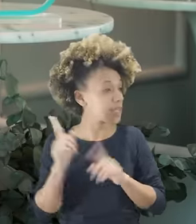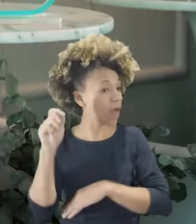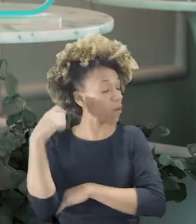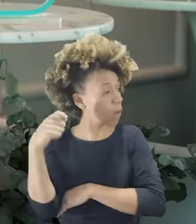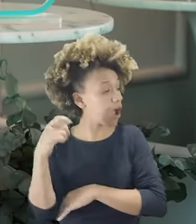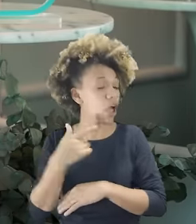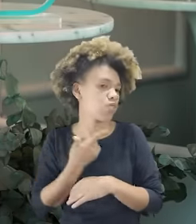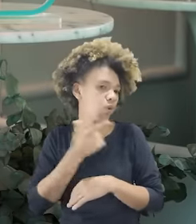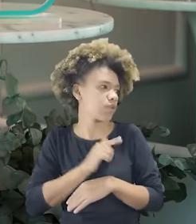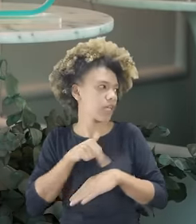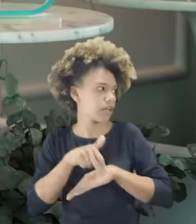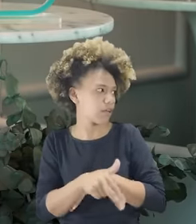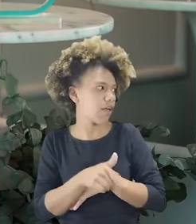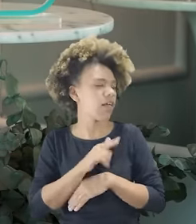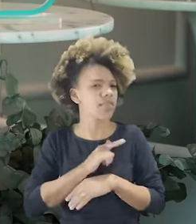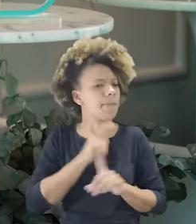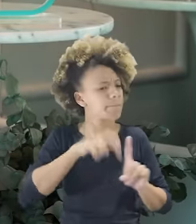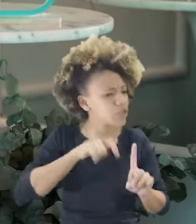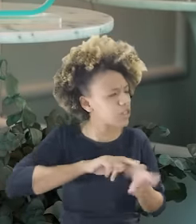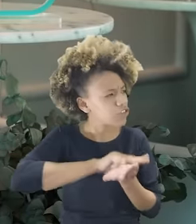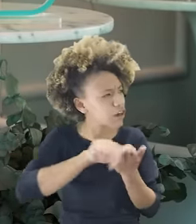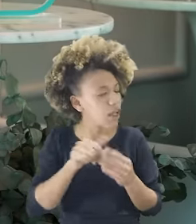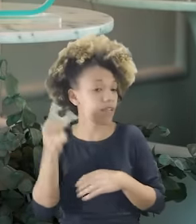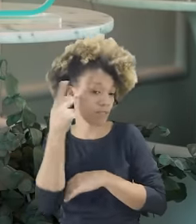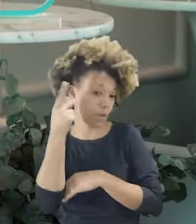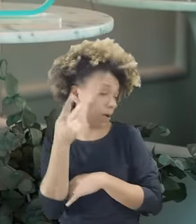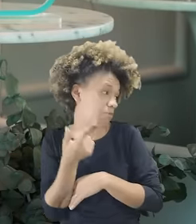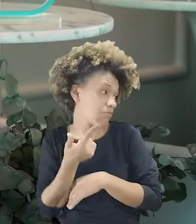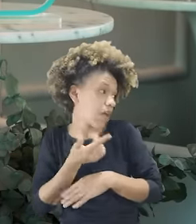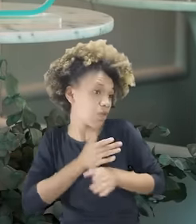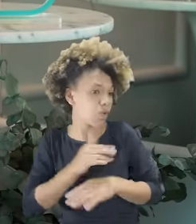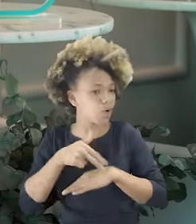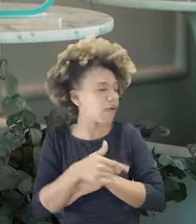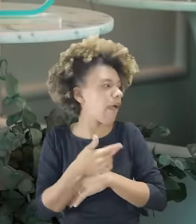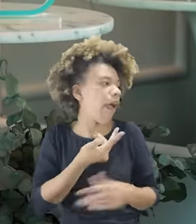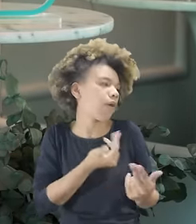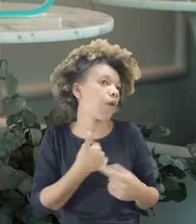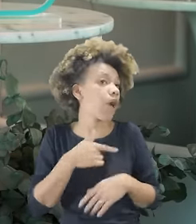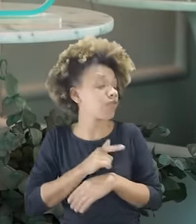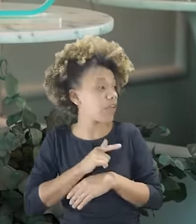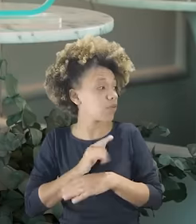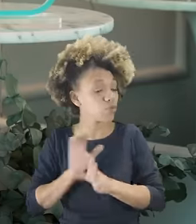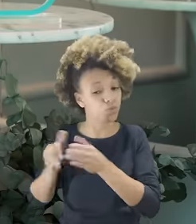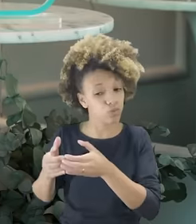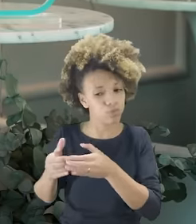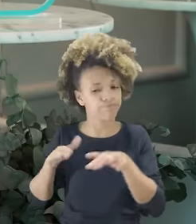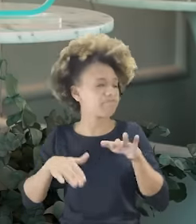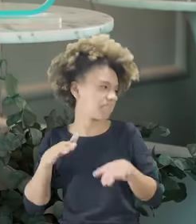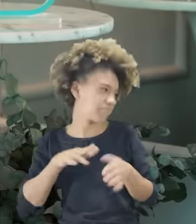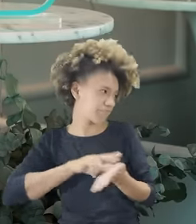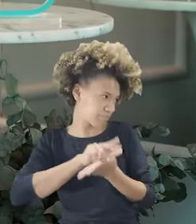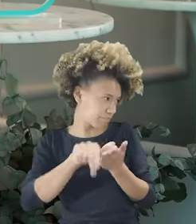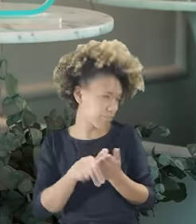ele em Porto Alegre é um cara que não consegue andar faz um pretinho básico o personagem e tal já em São Paulo ele conseguiria andar igual eu por exemplo assim eu tenho um público muito